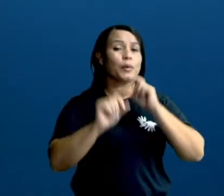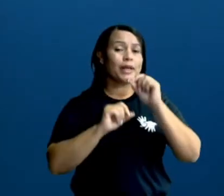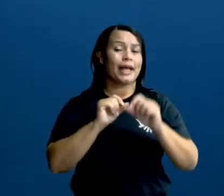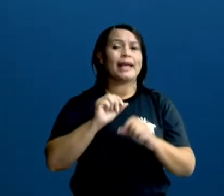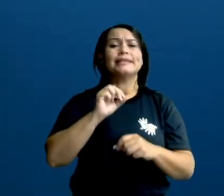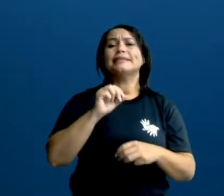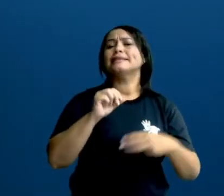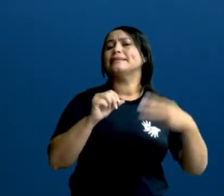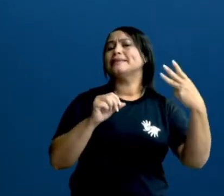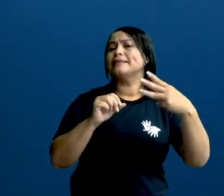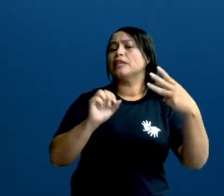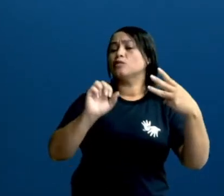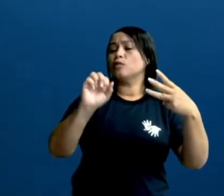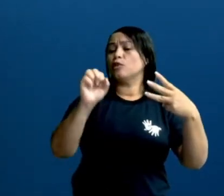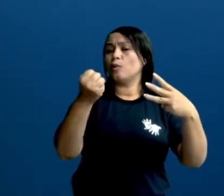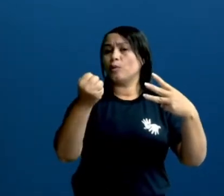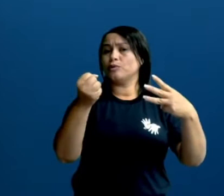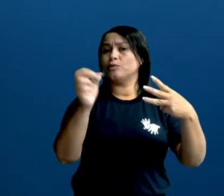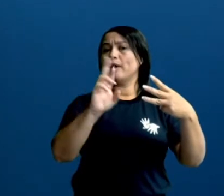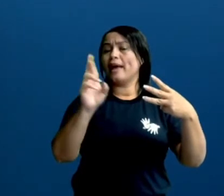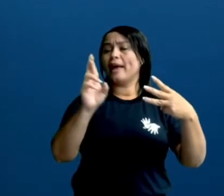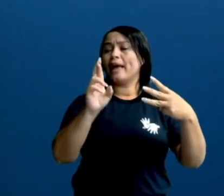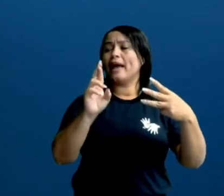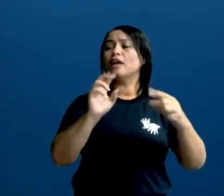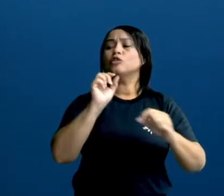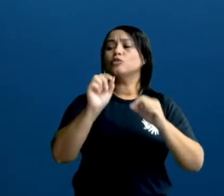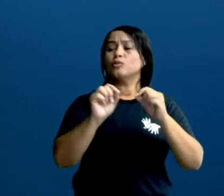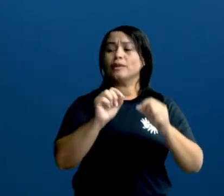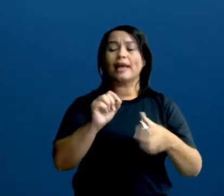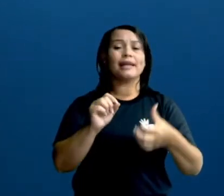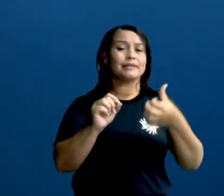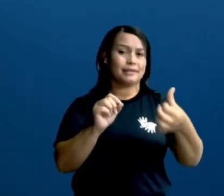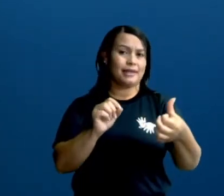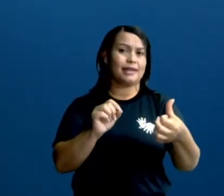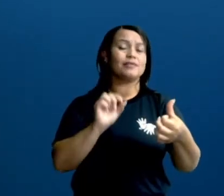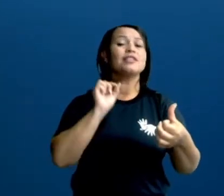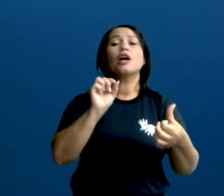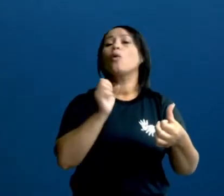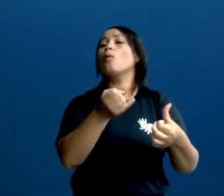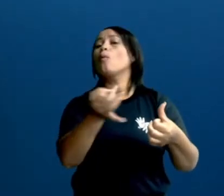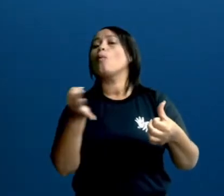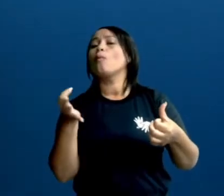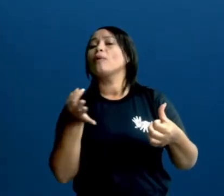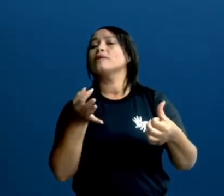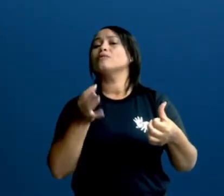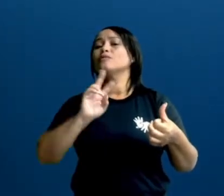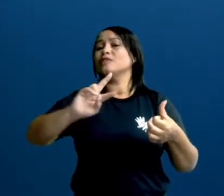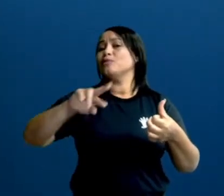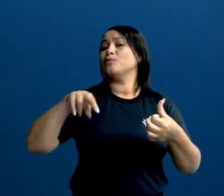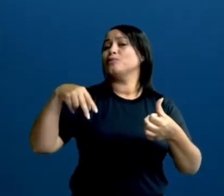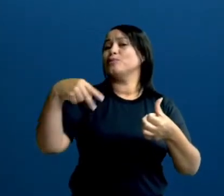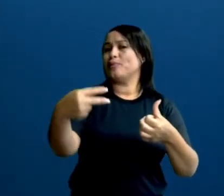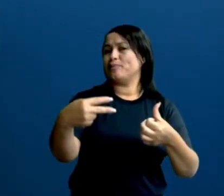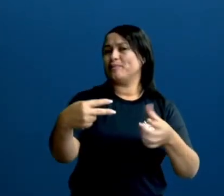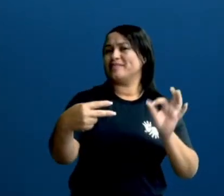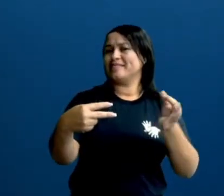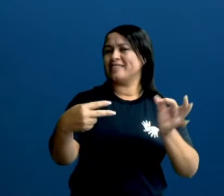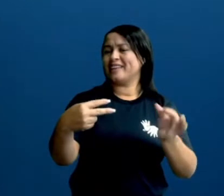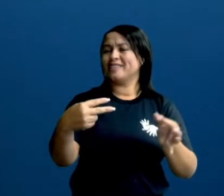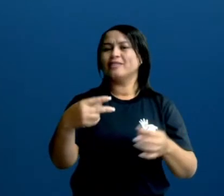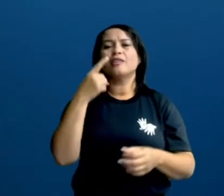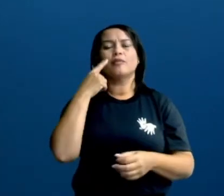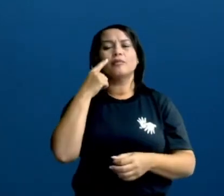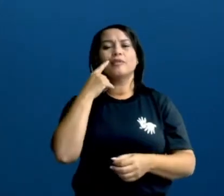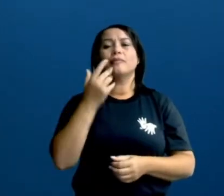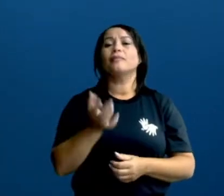se 3 cadernos foi R$ 8,00, logo 6 cadernos vai ser o quê? O dobro,